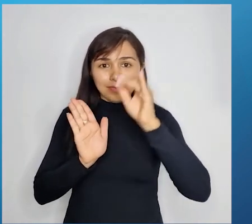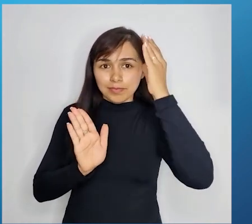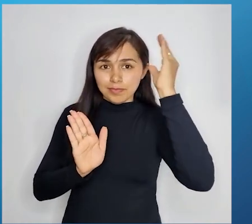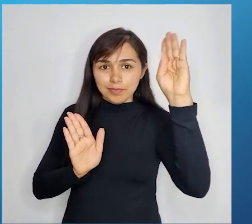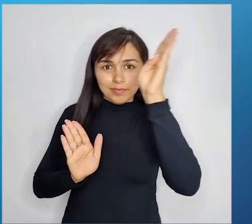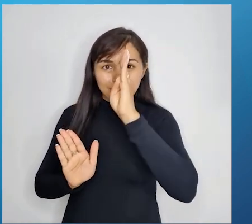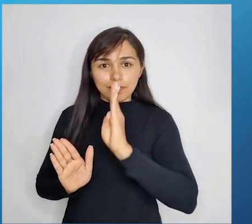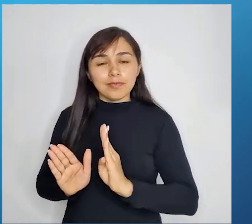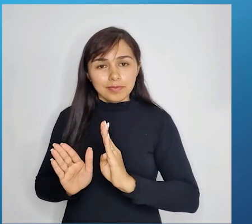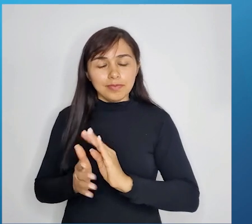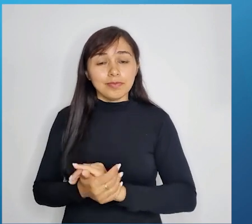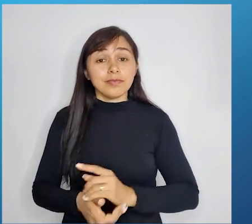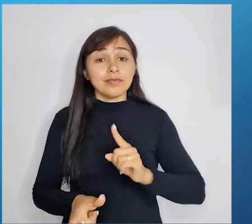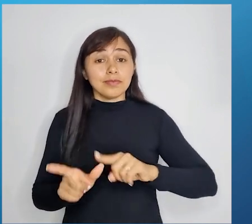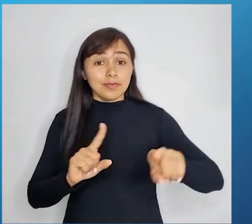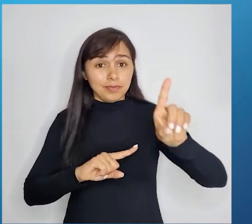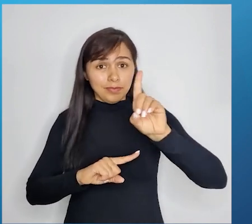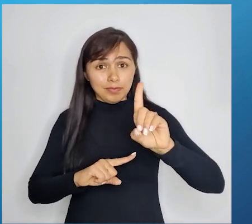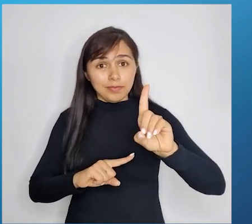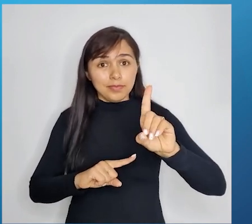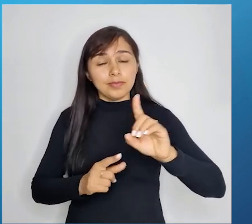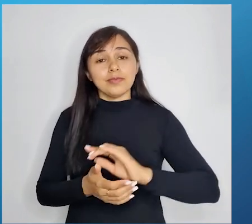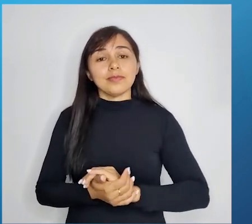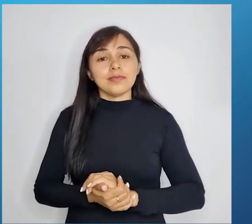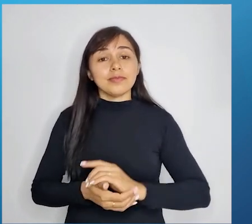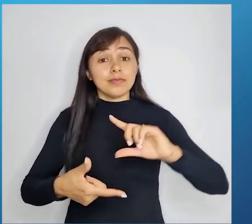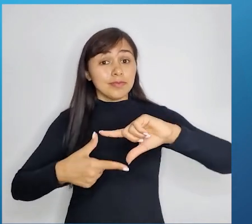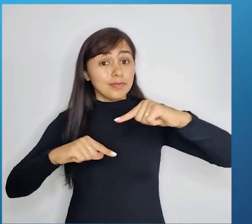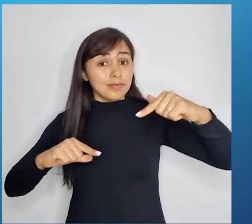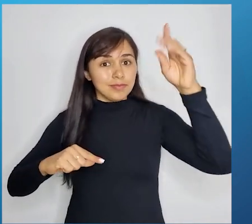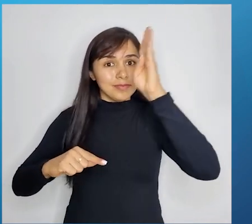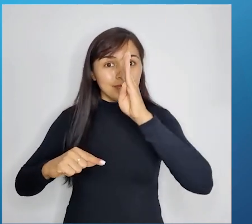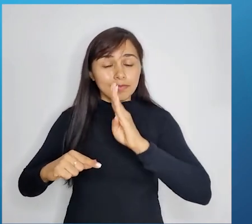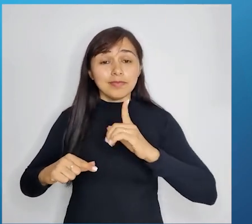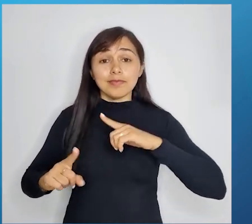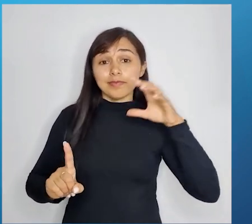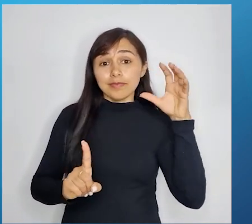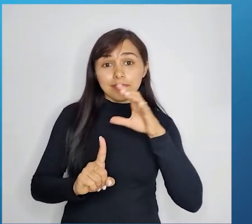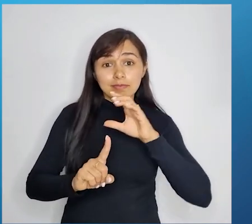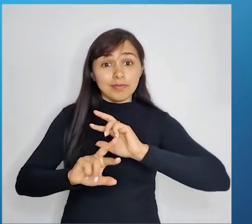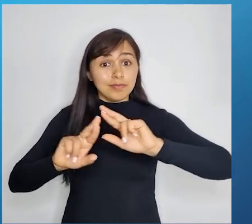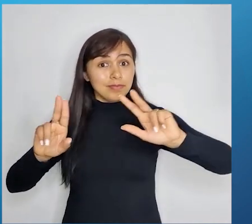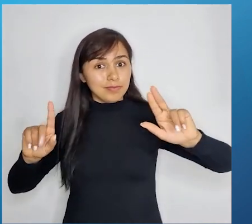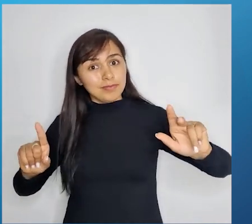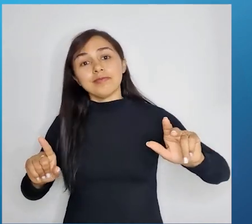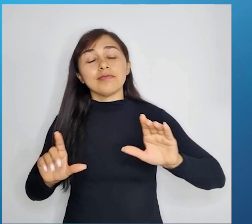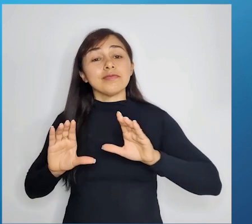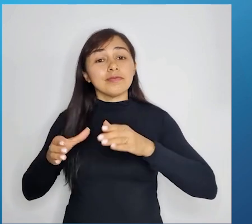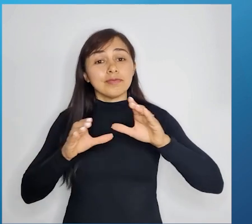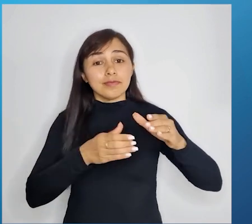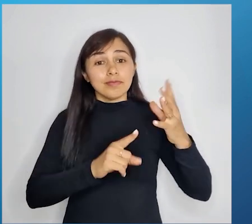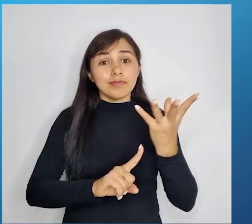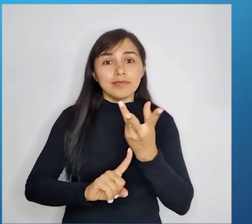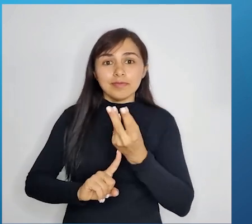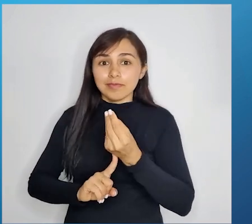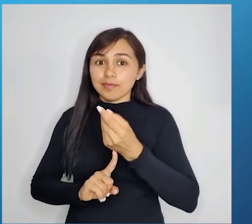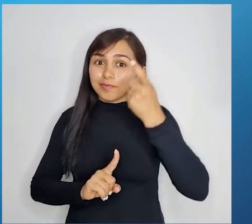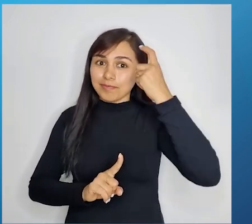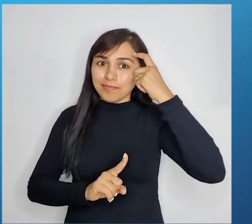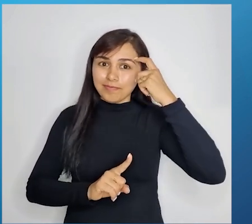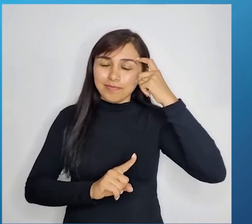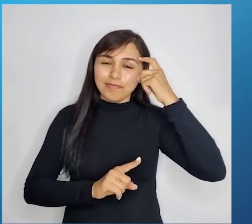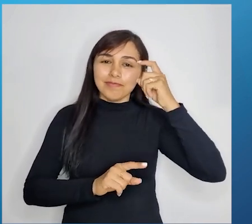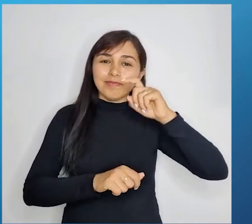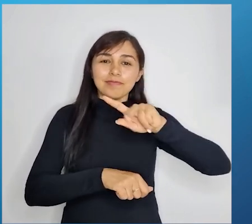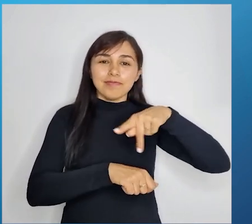brasileira. E letra D. O modernismo no Brasil foi influenciado por diversas correntes artísticas e intelectuais europeias.